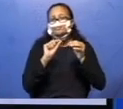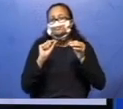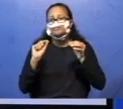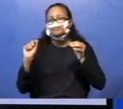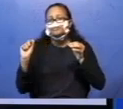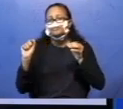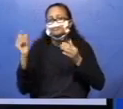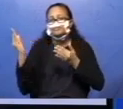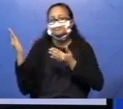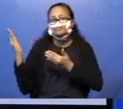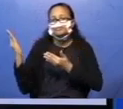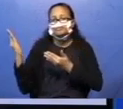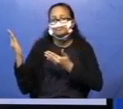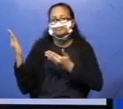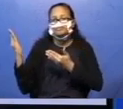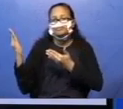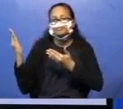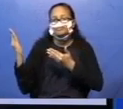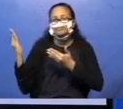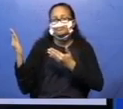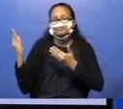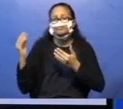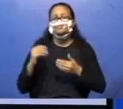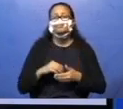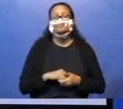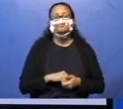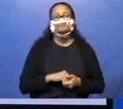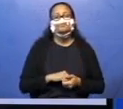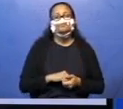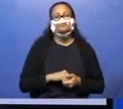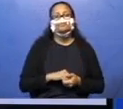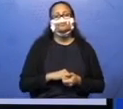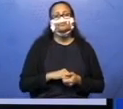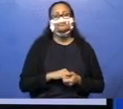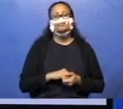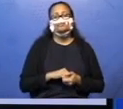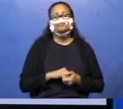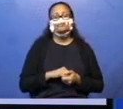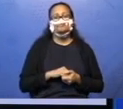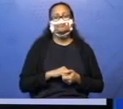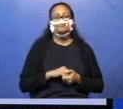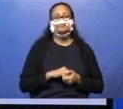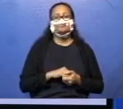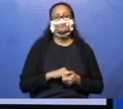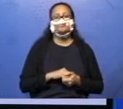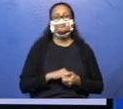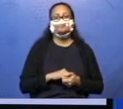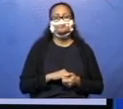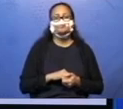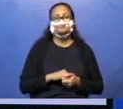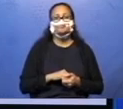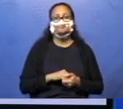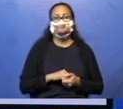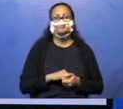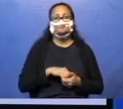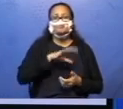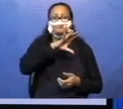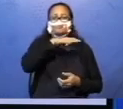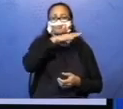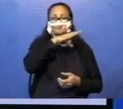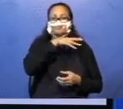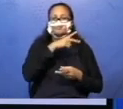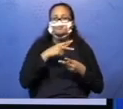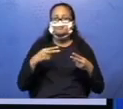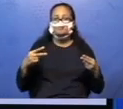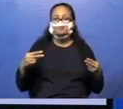aí. Abelhas, mariposas, passarinhos e borboletas. Esses animais